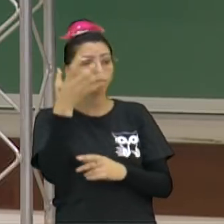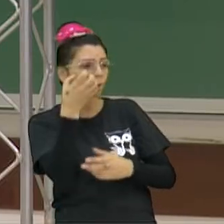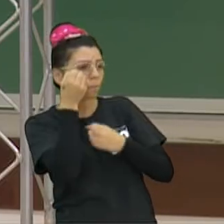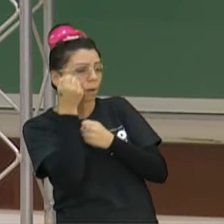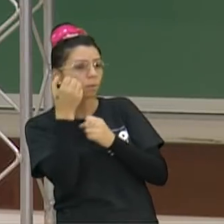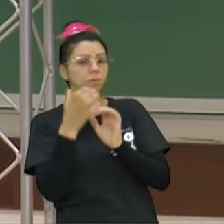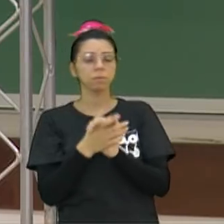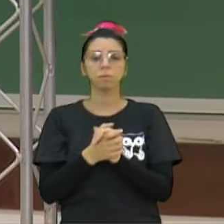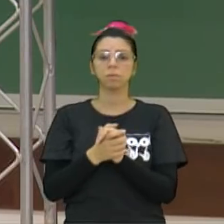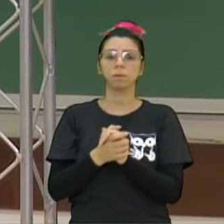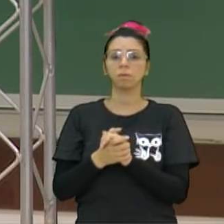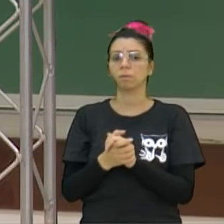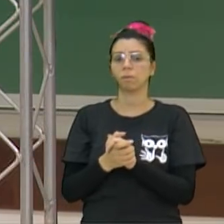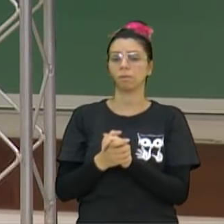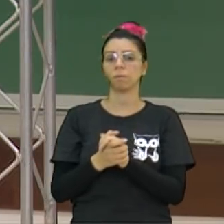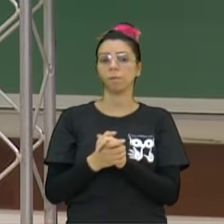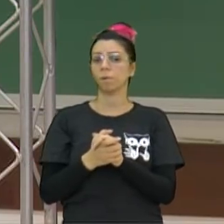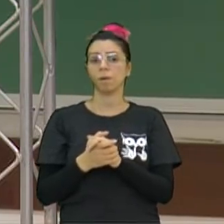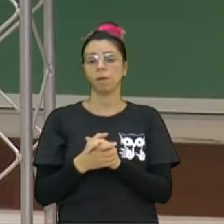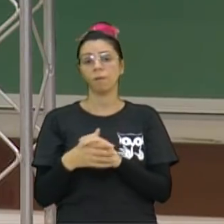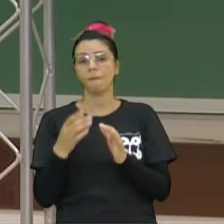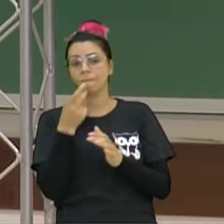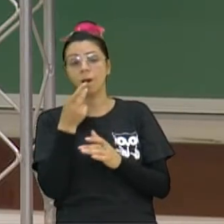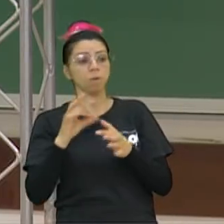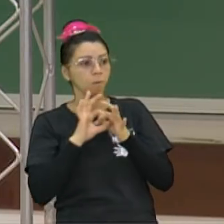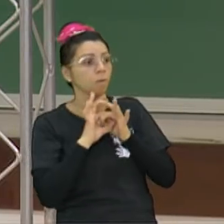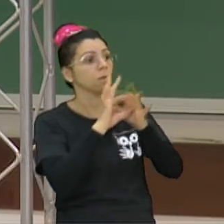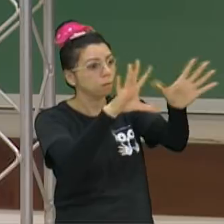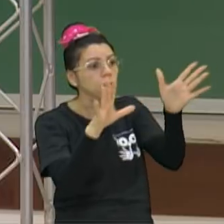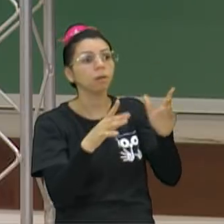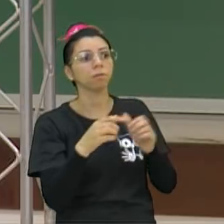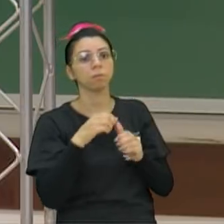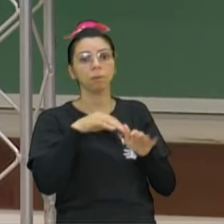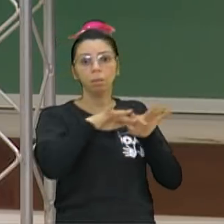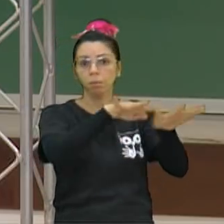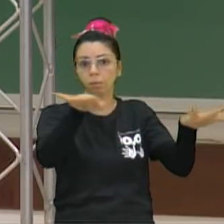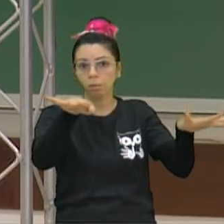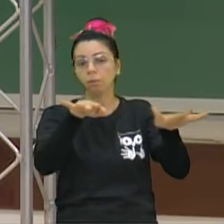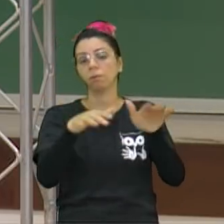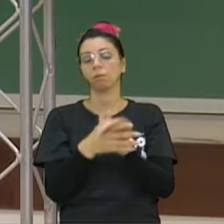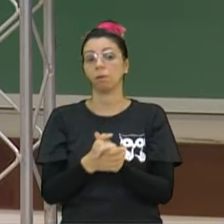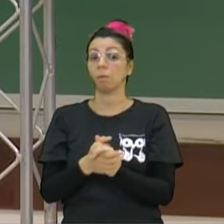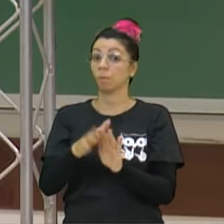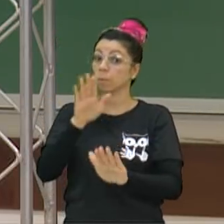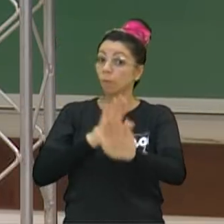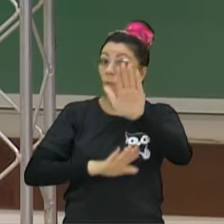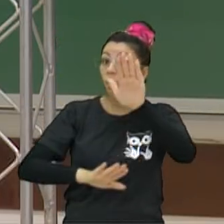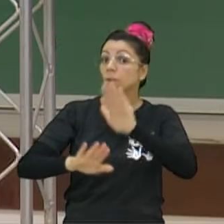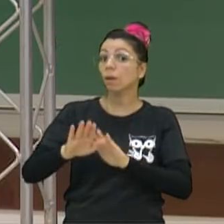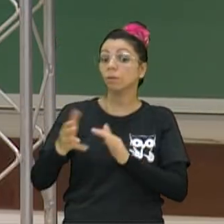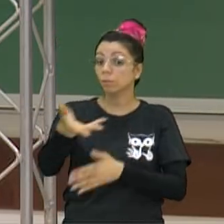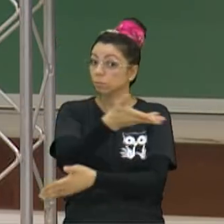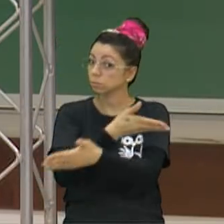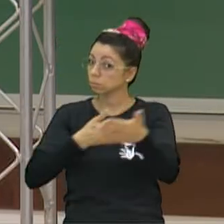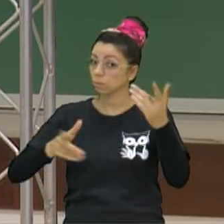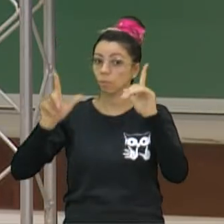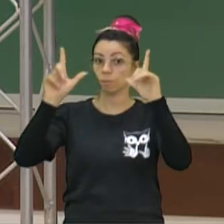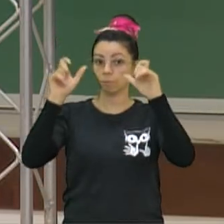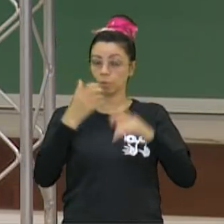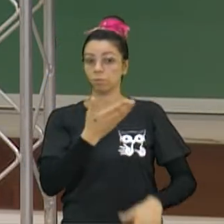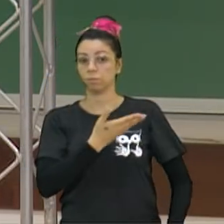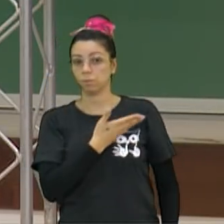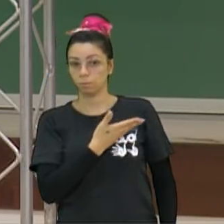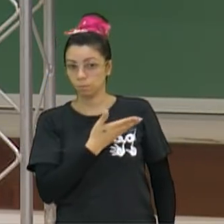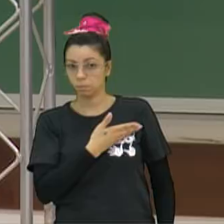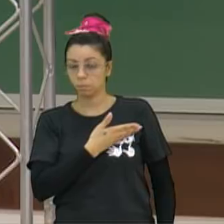e que ela não tenha autorizado a publicação dessas imagens. Então, tomar muito cuidado na hora de publicar fotos de colegas aí, né? Às